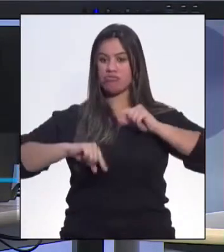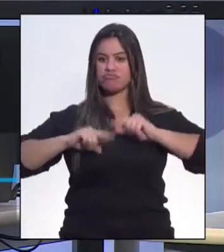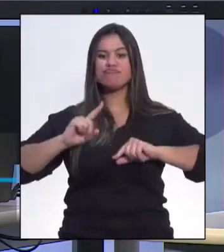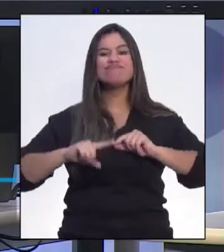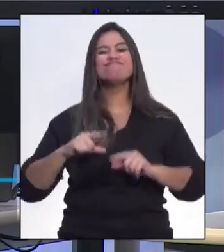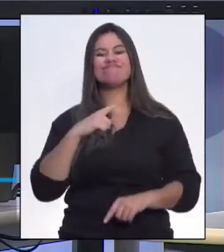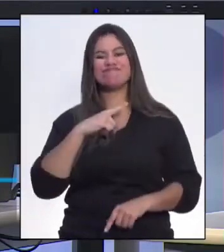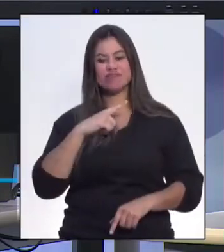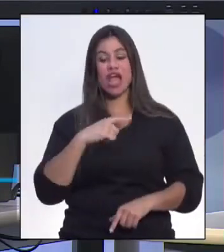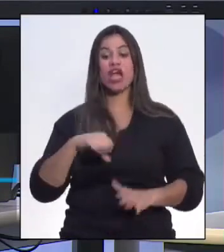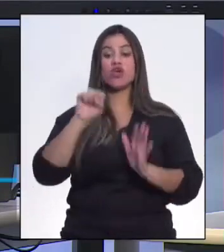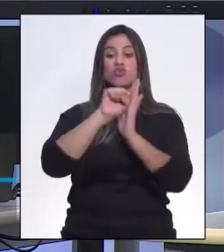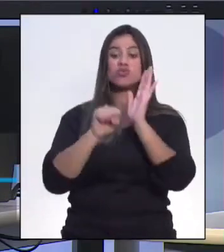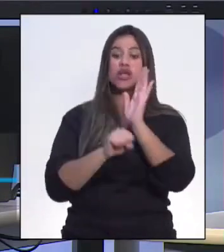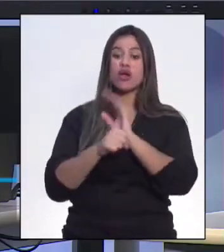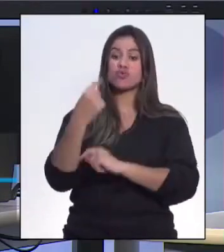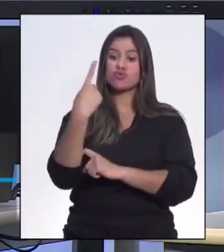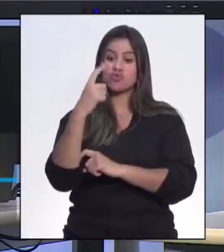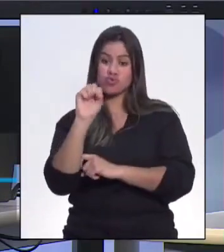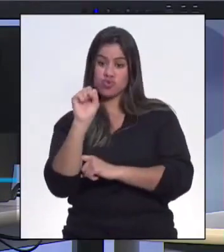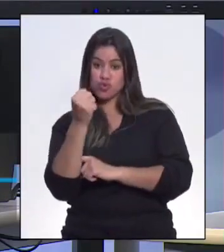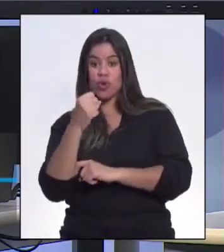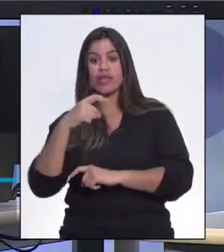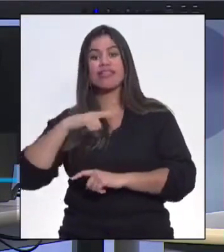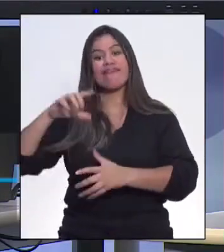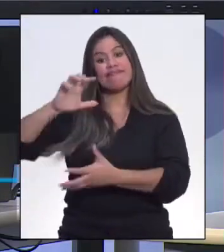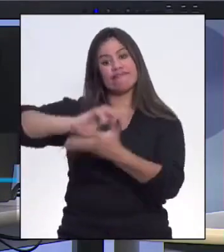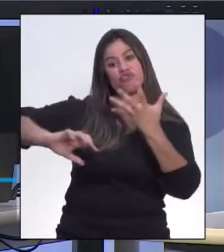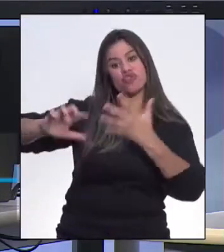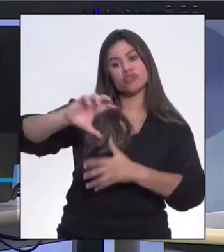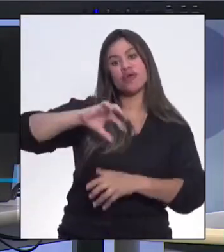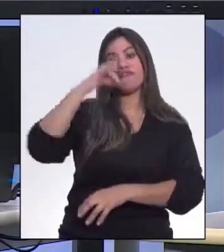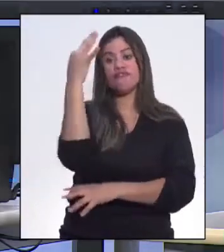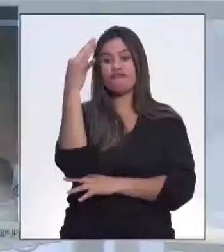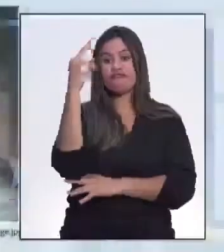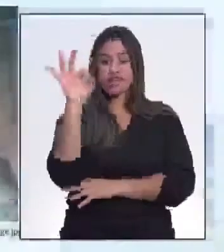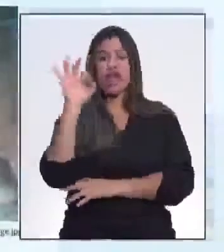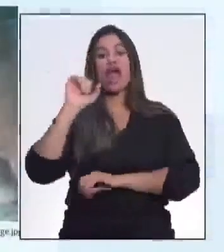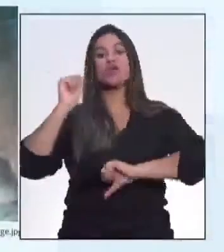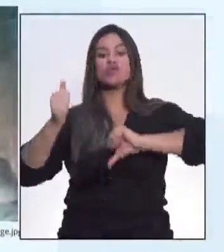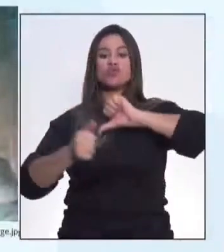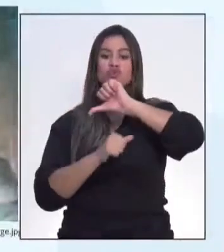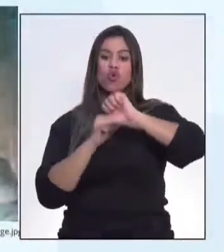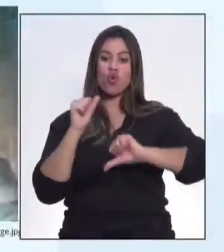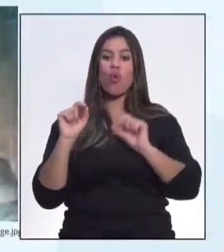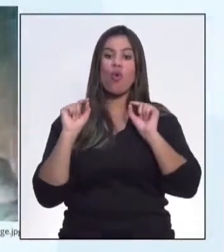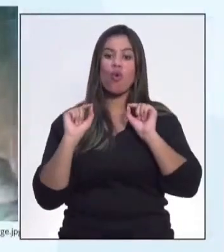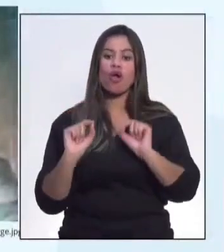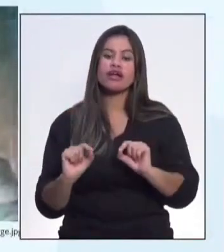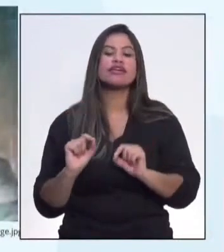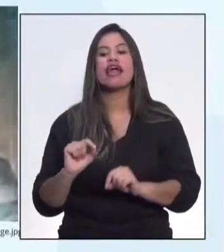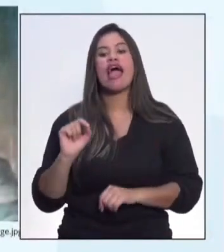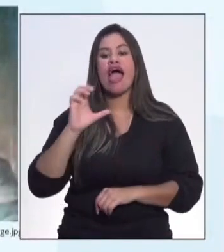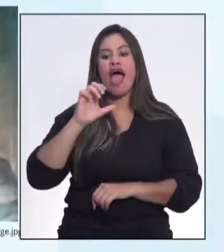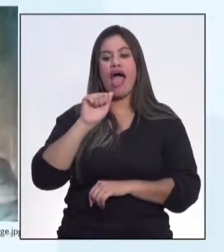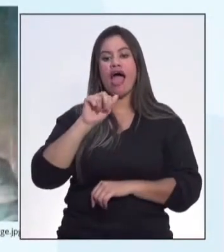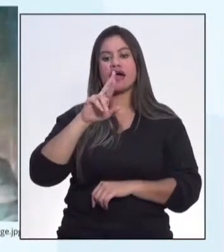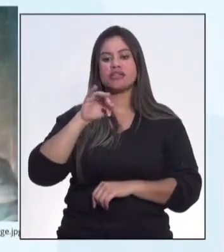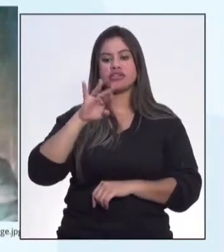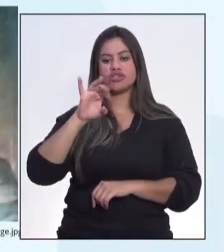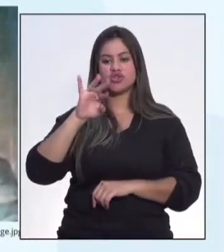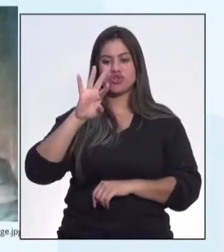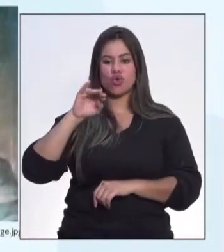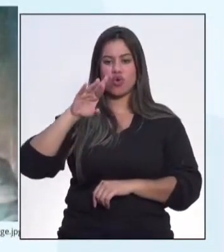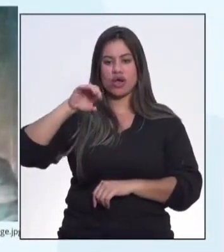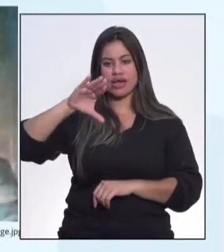XVIII, com a Revolução Francesa, uma grande transformação aconteceu, né? A aristocracia, que tinha um